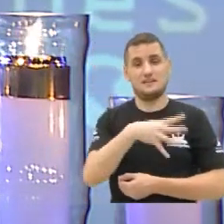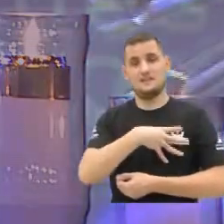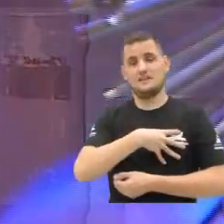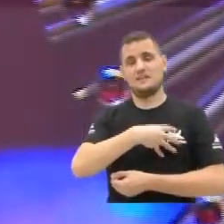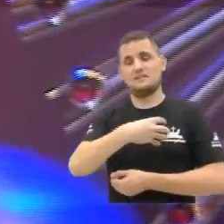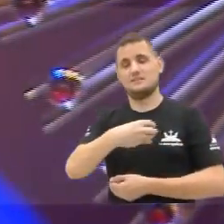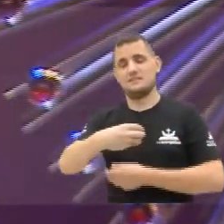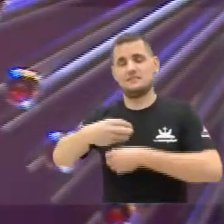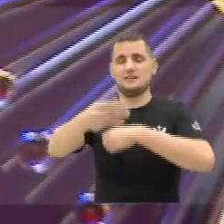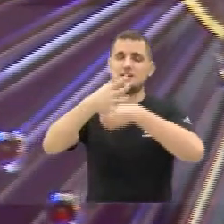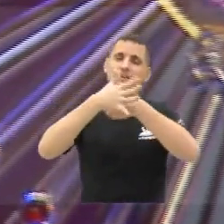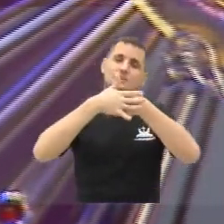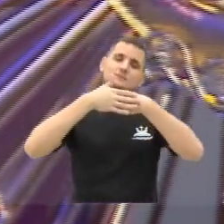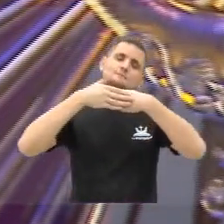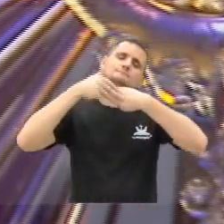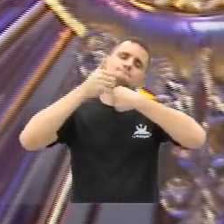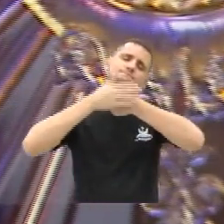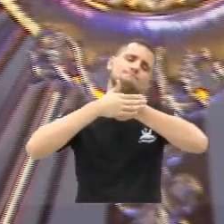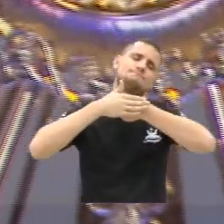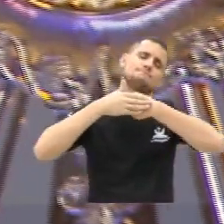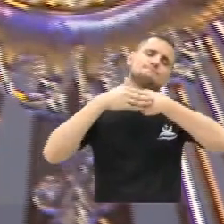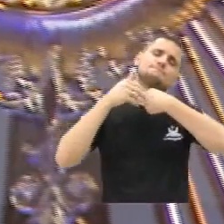filho querido,